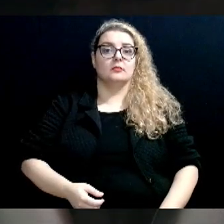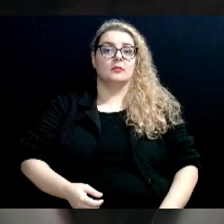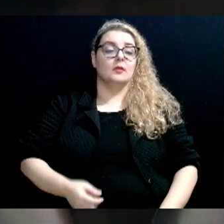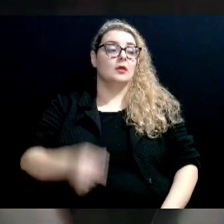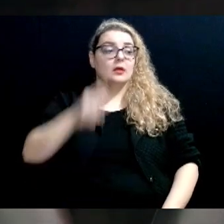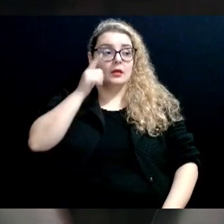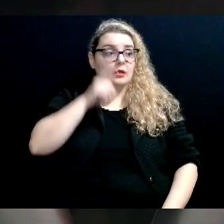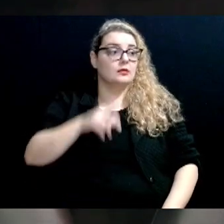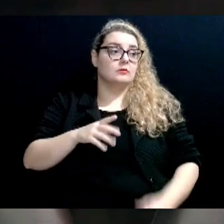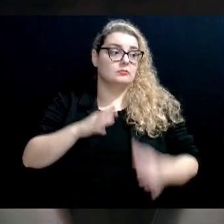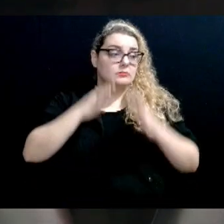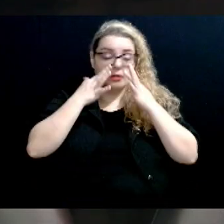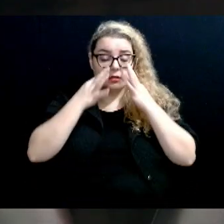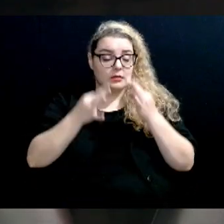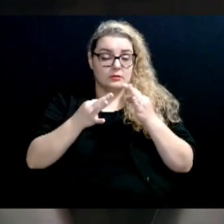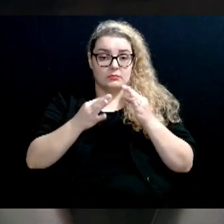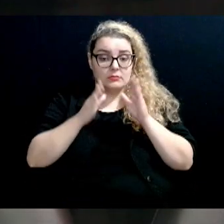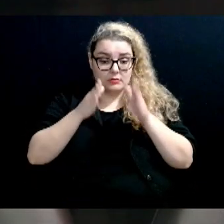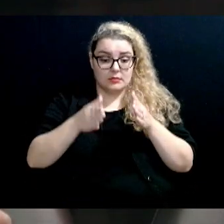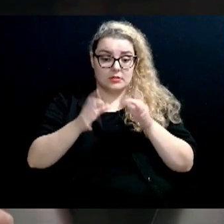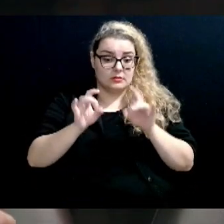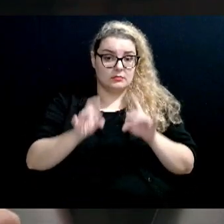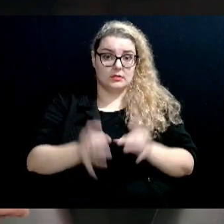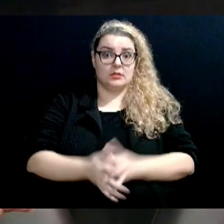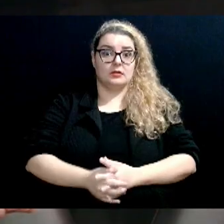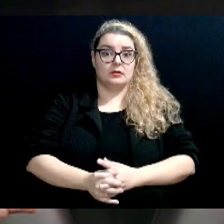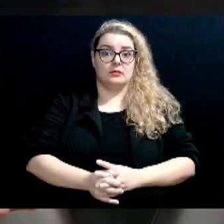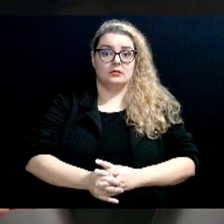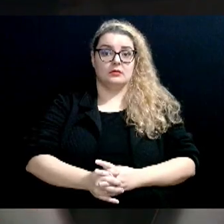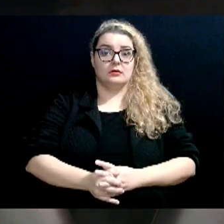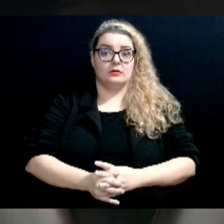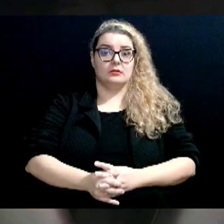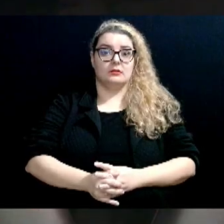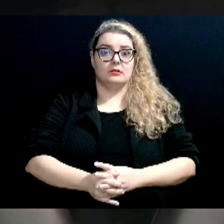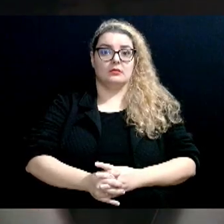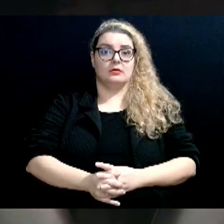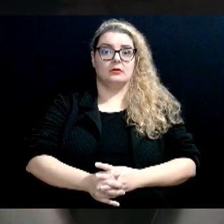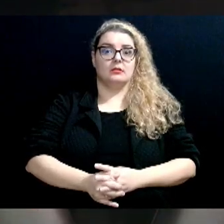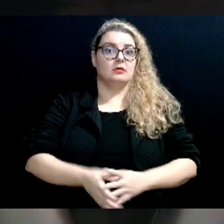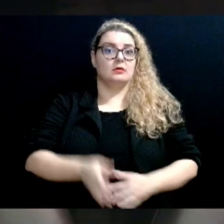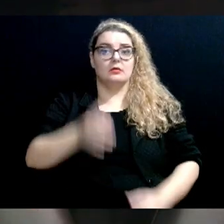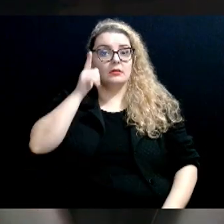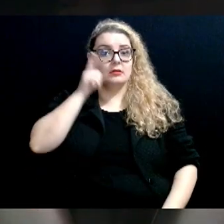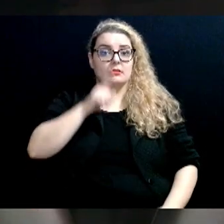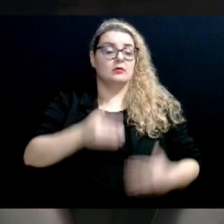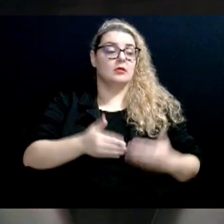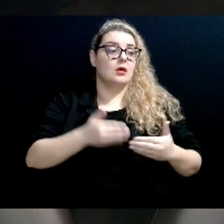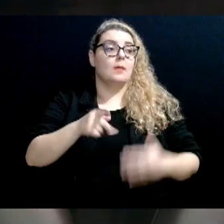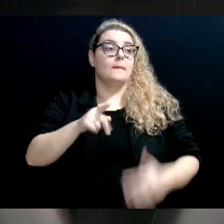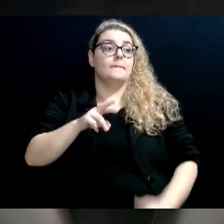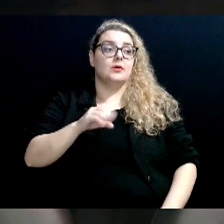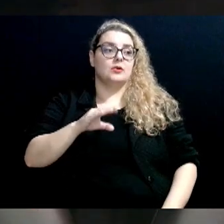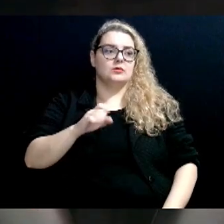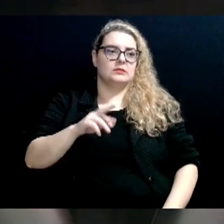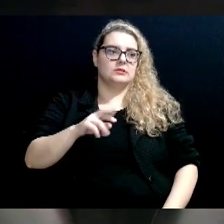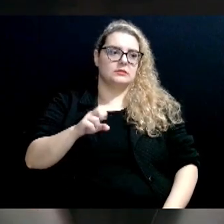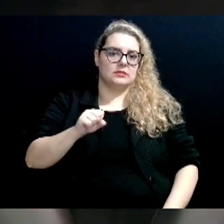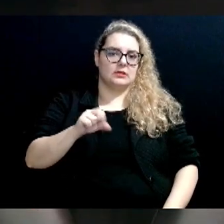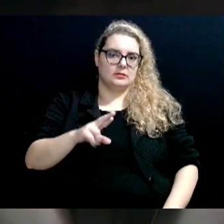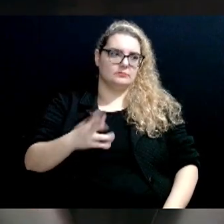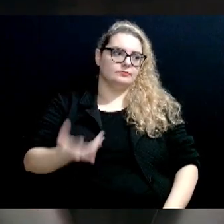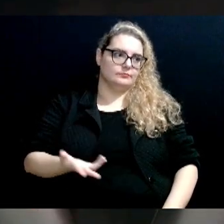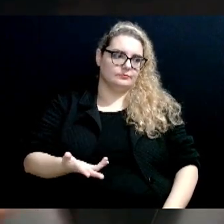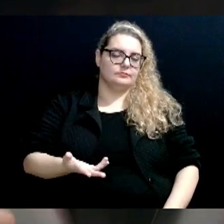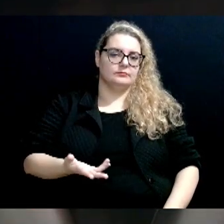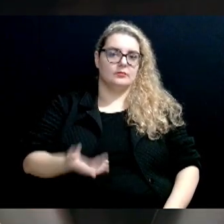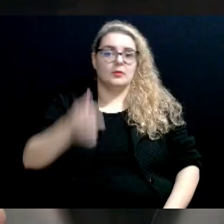devida. Então, você não consegue processar essas informações, você não consegue cumprir as etapas